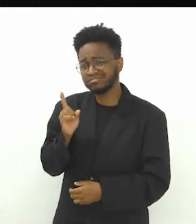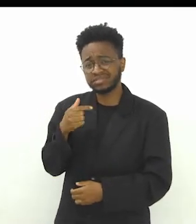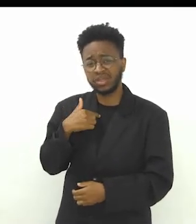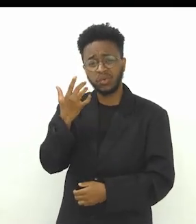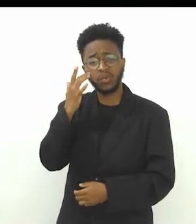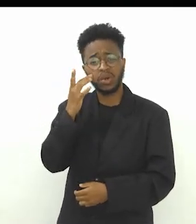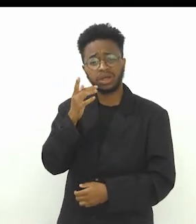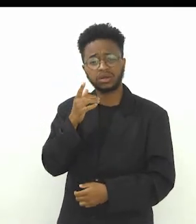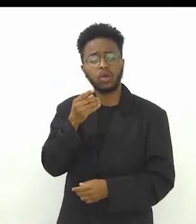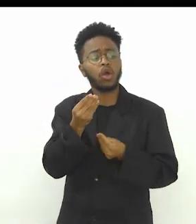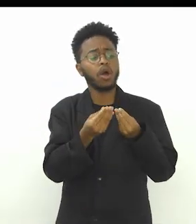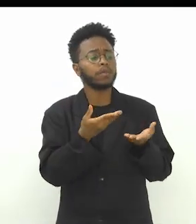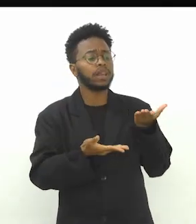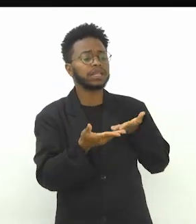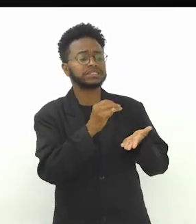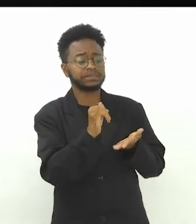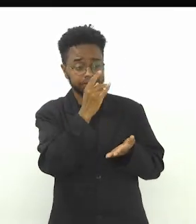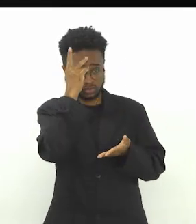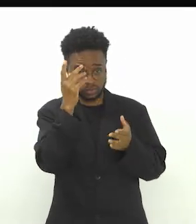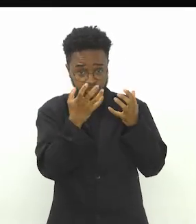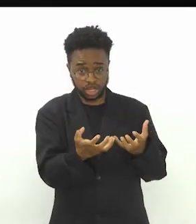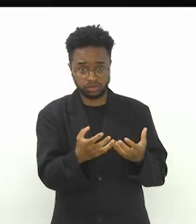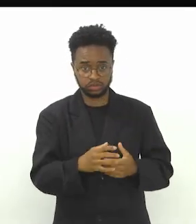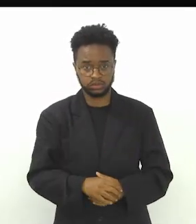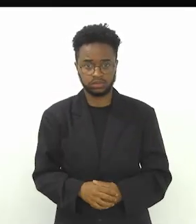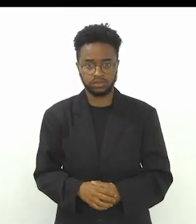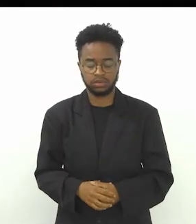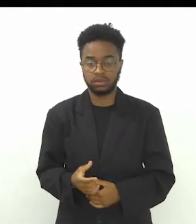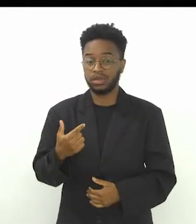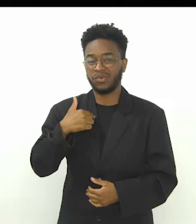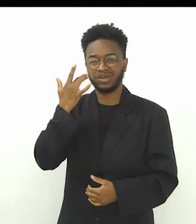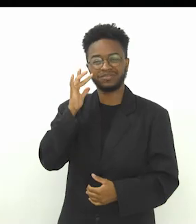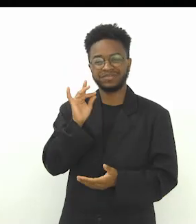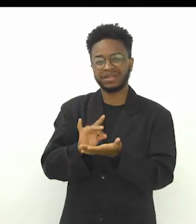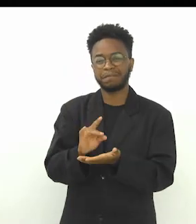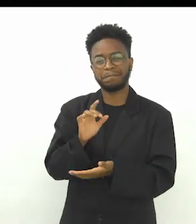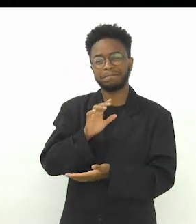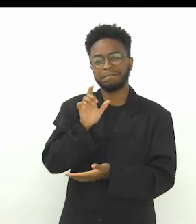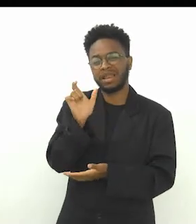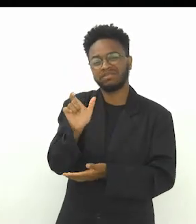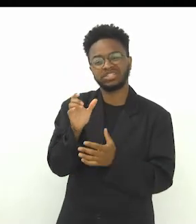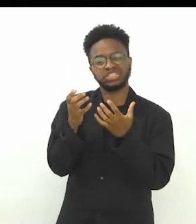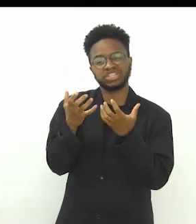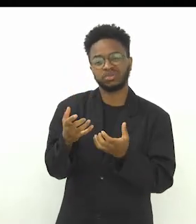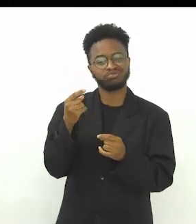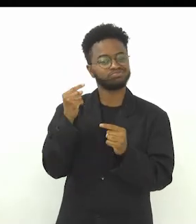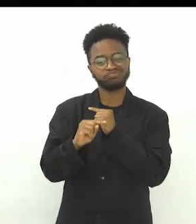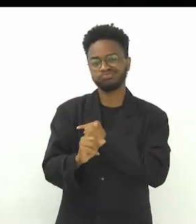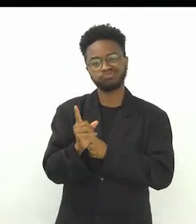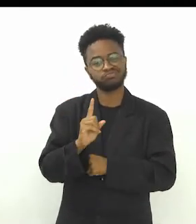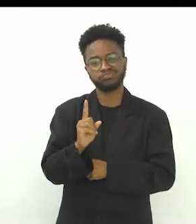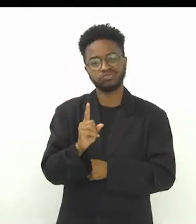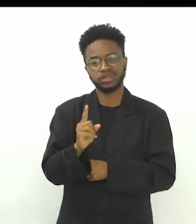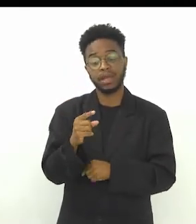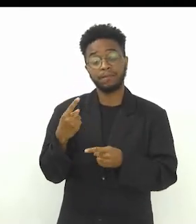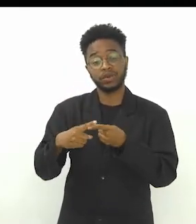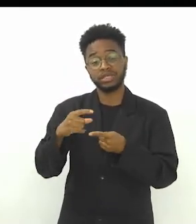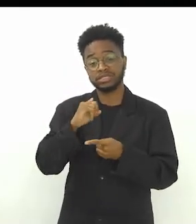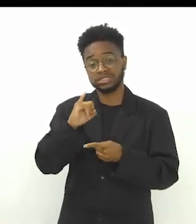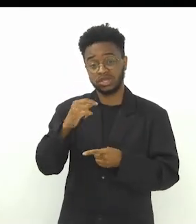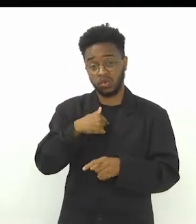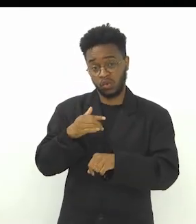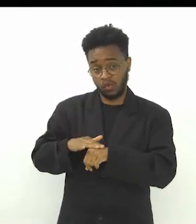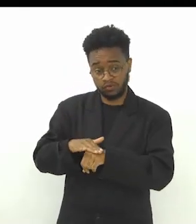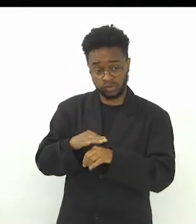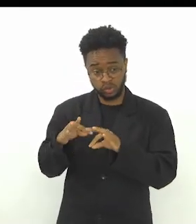acho que a palavra... Como é que você lida com o carnavalesco chato? É assim, eu acho que a palavra não é chata. Eu, de coração, quando eu converso